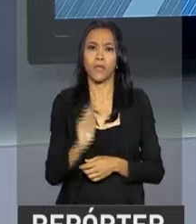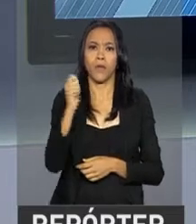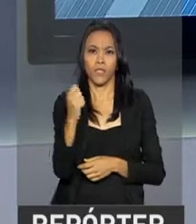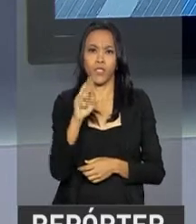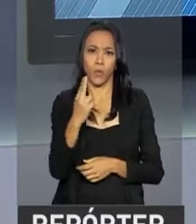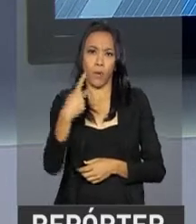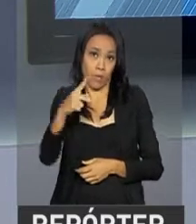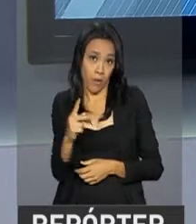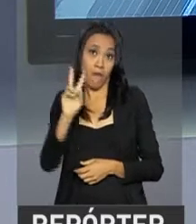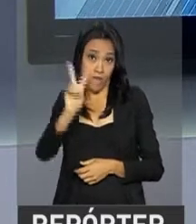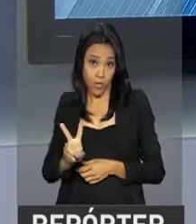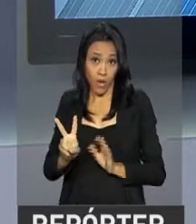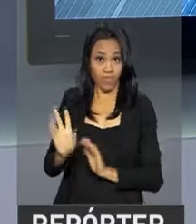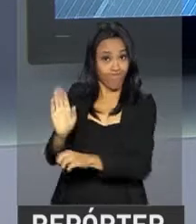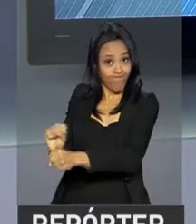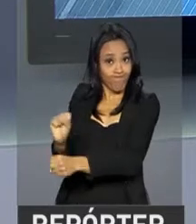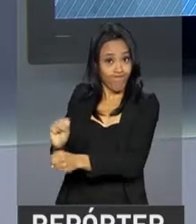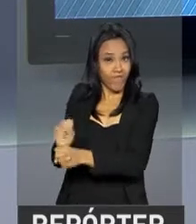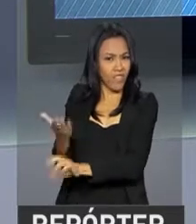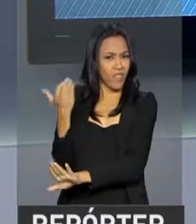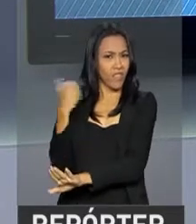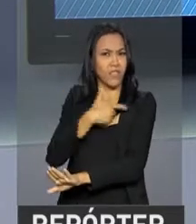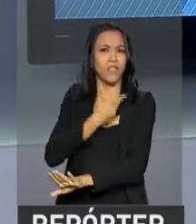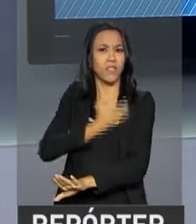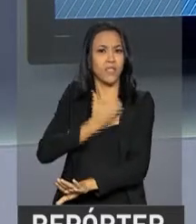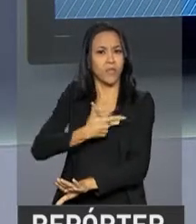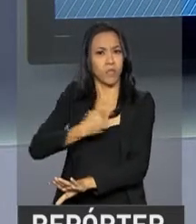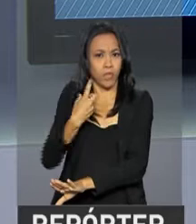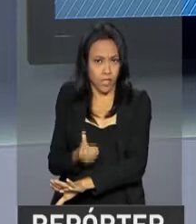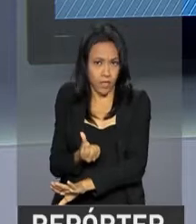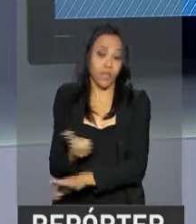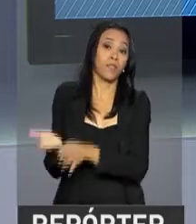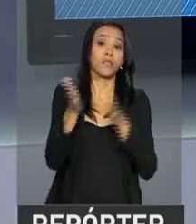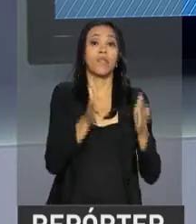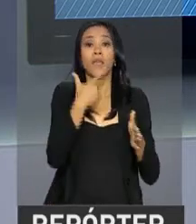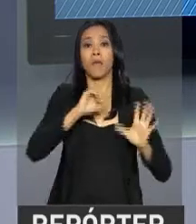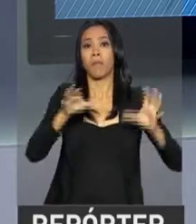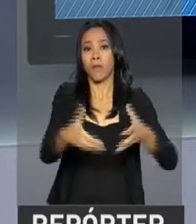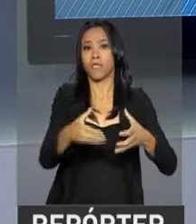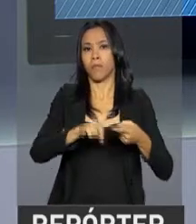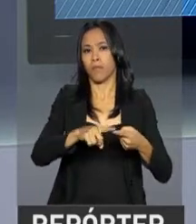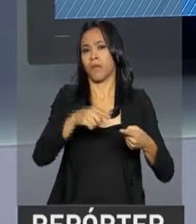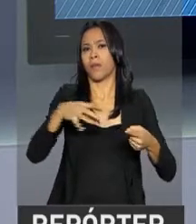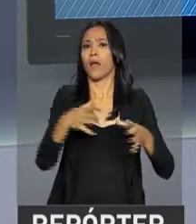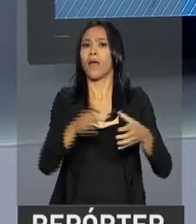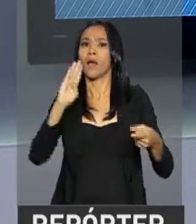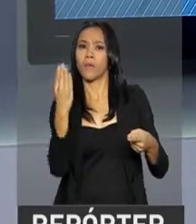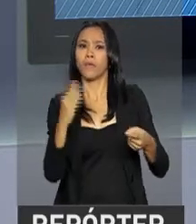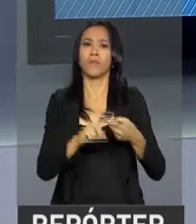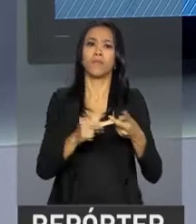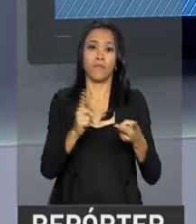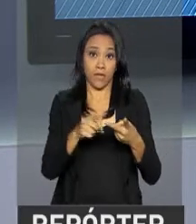está suspensa do bloco desde dezembro de 2016 fazem parte do grupo como estados associados à